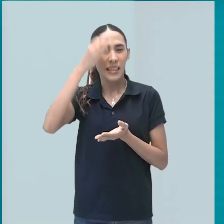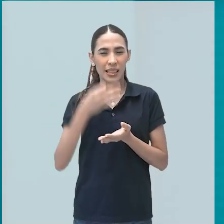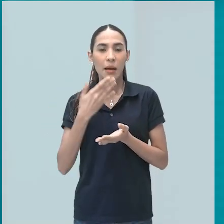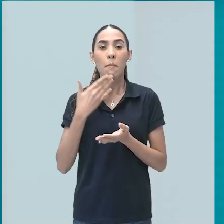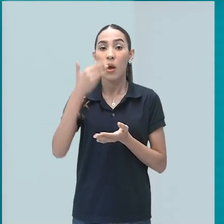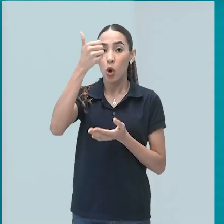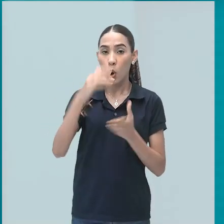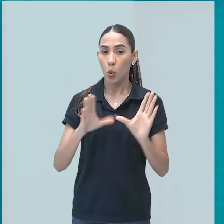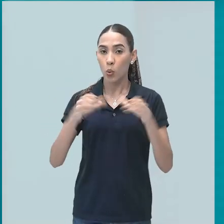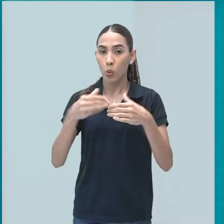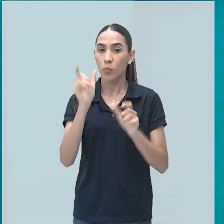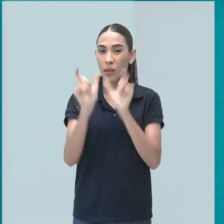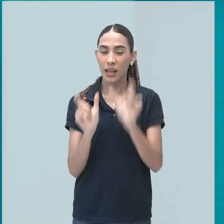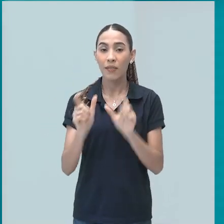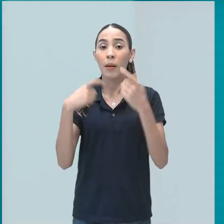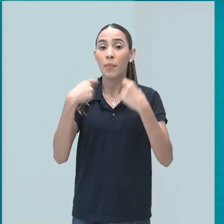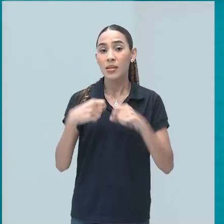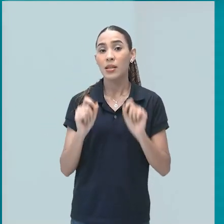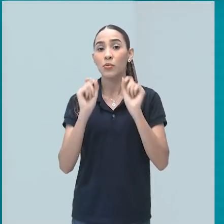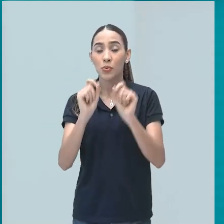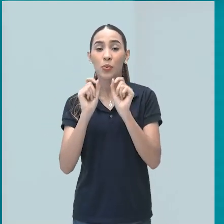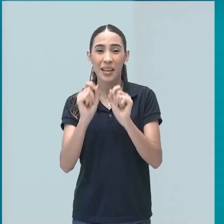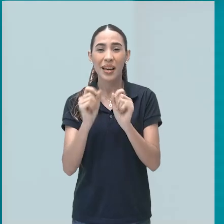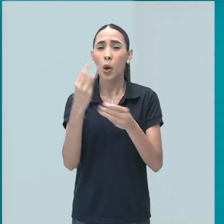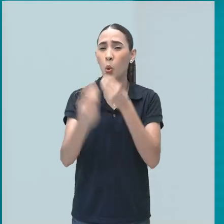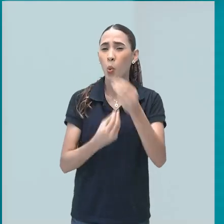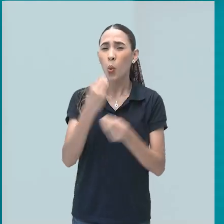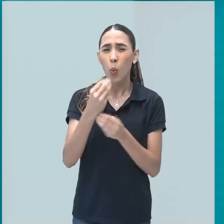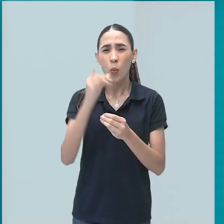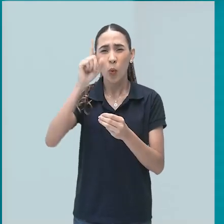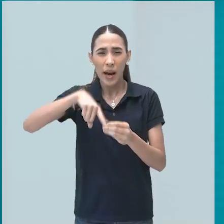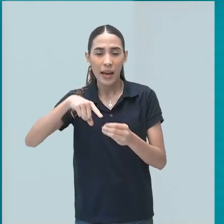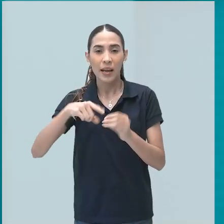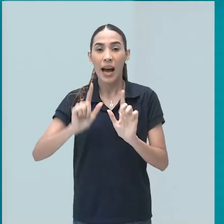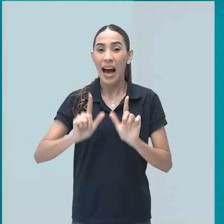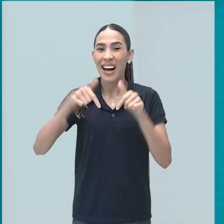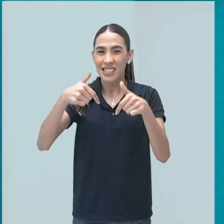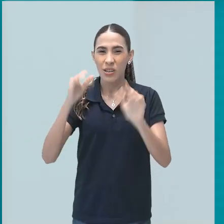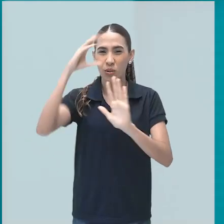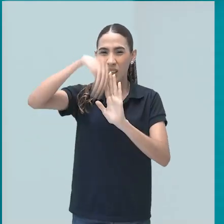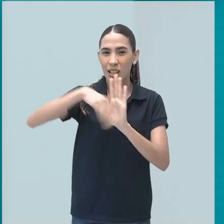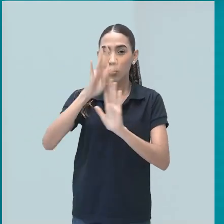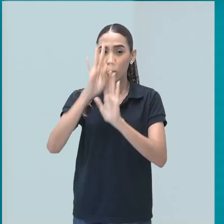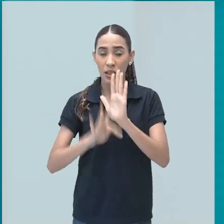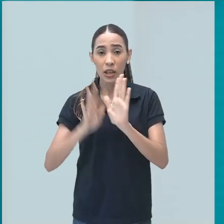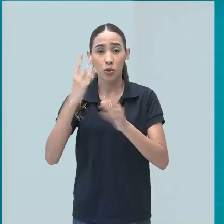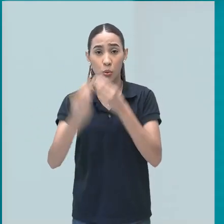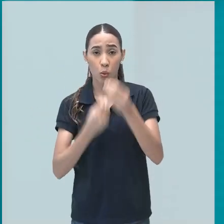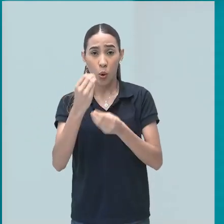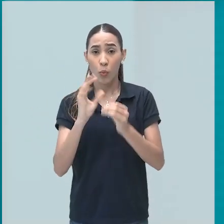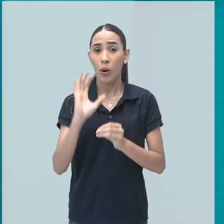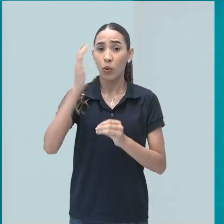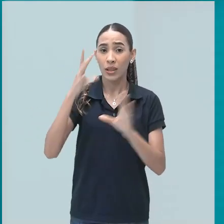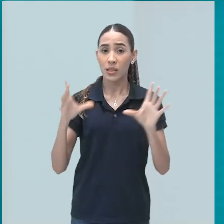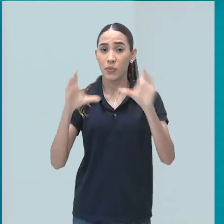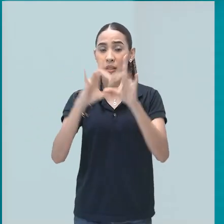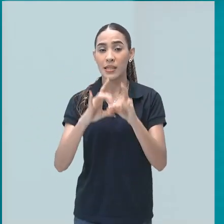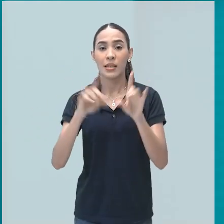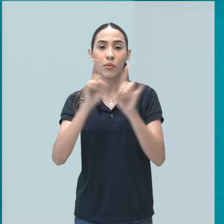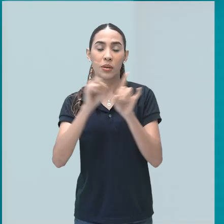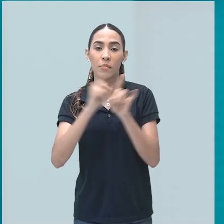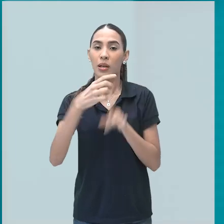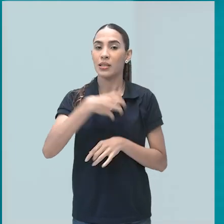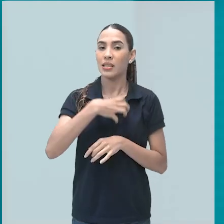de palavras, nós temos que olhar como elas funcionam no texto, como elas conectam as palavras e os sentidos que